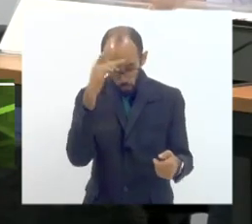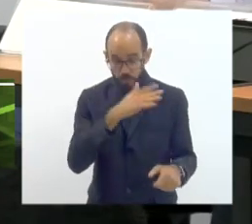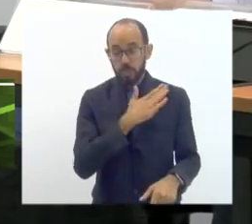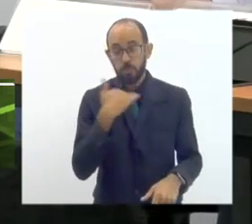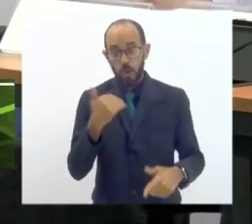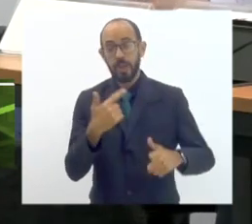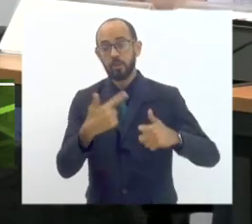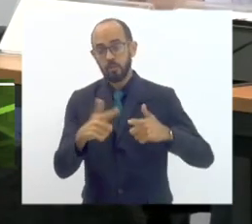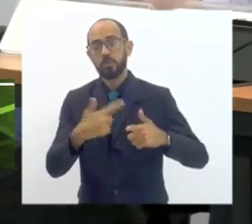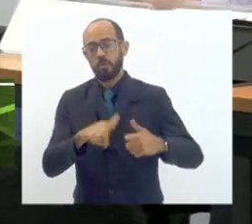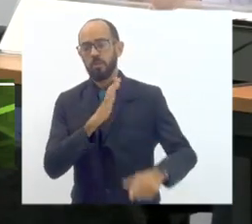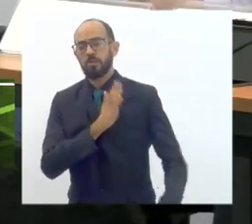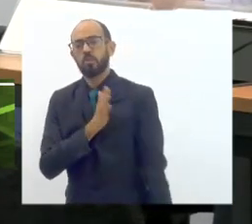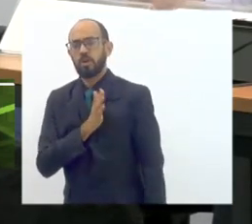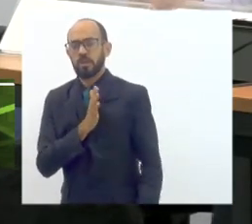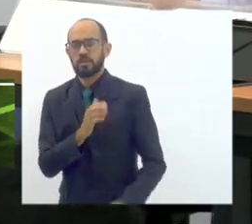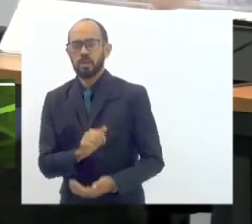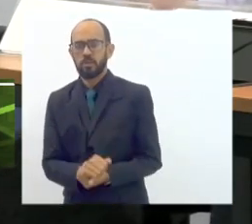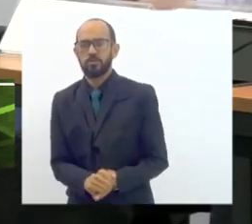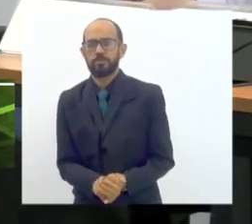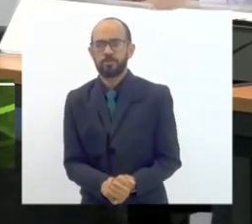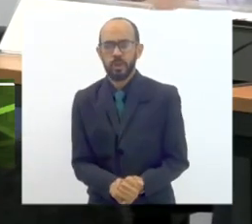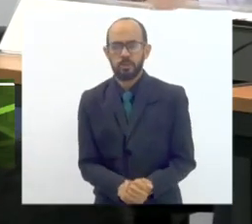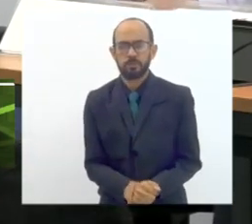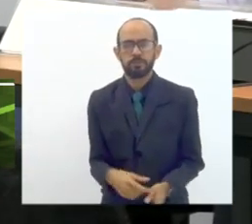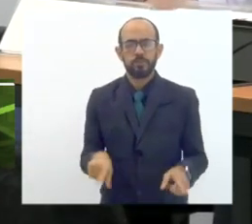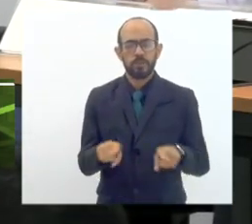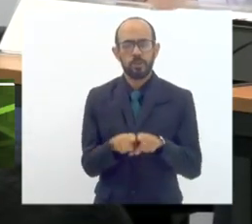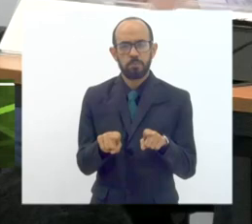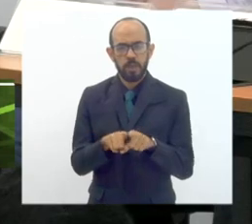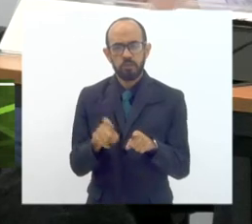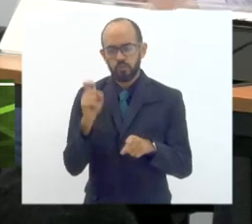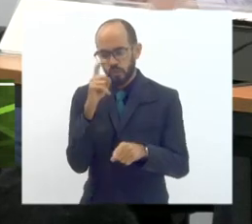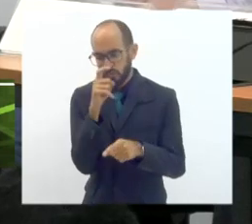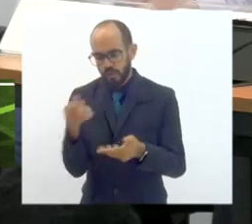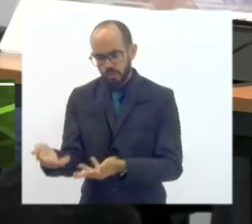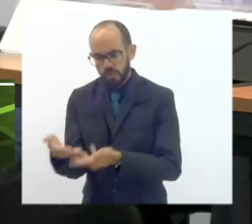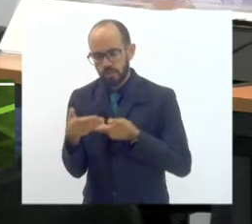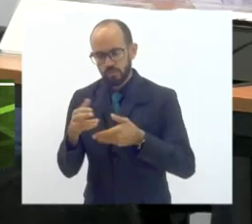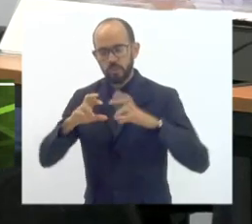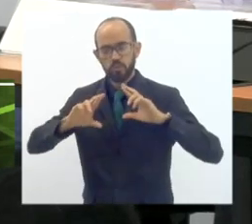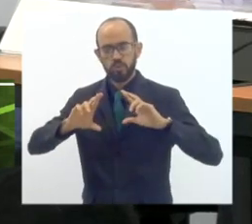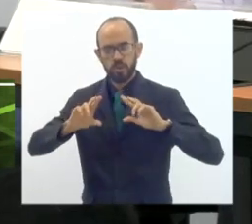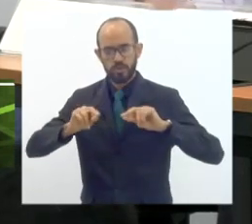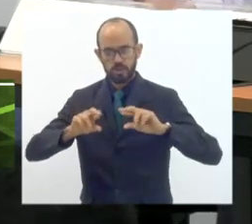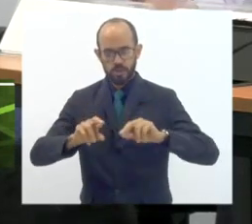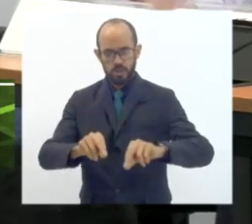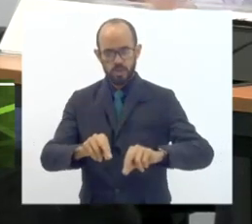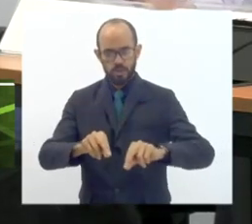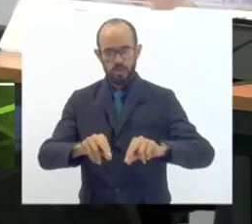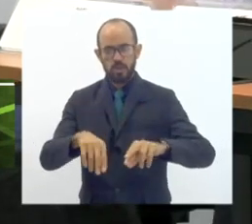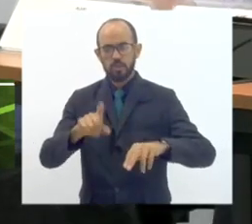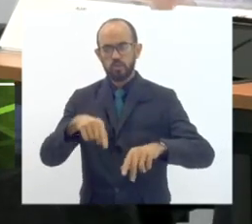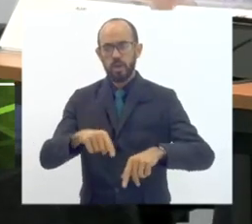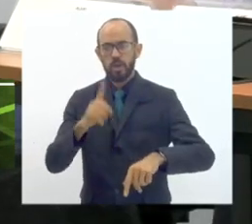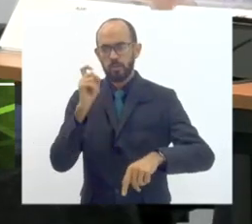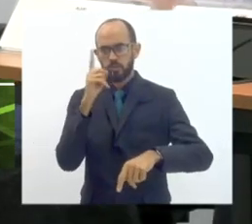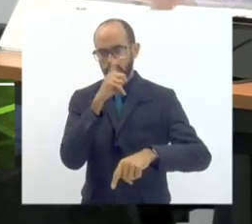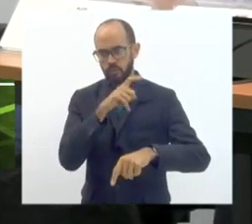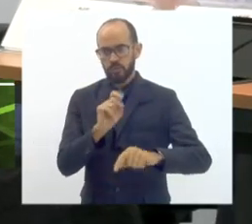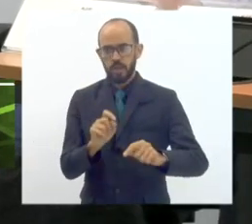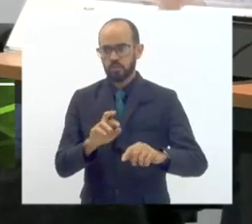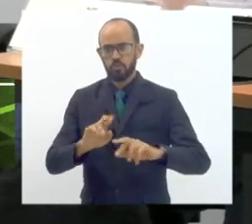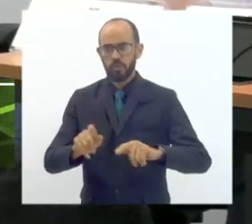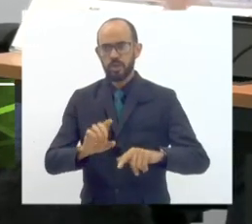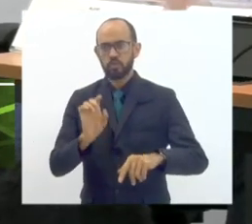Nossa demanda reprimida no atendimento oncológico e o primeiro atendimento em cirurgia. Eu acho que isso é uma grande dificuldade, não só